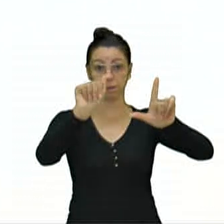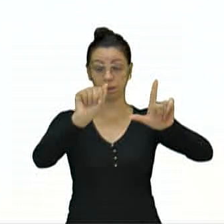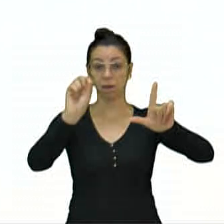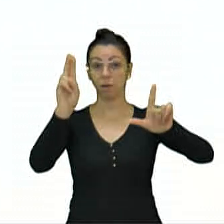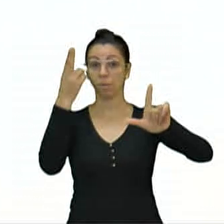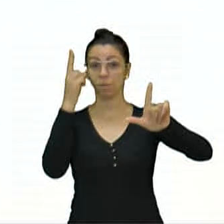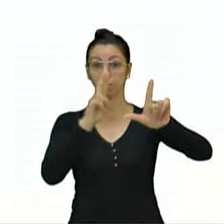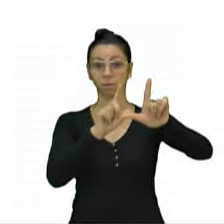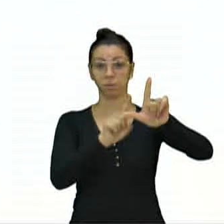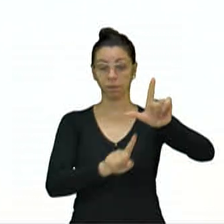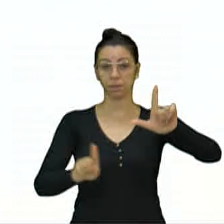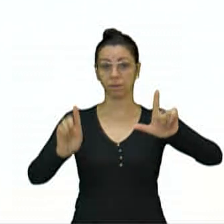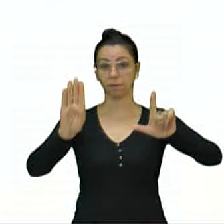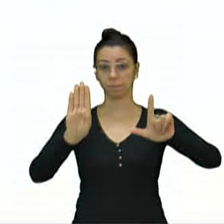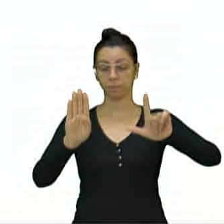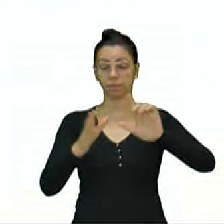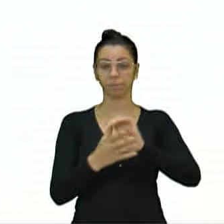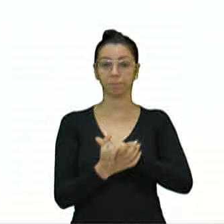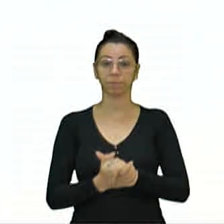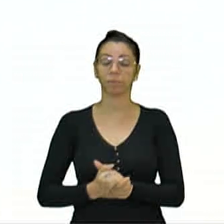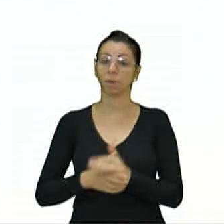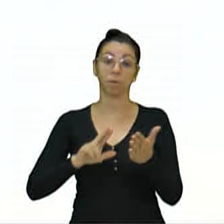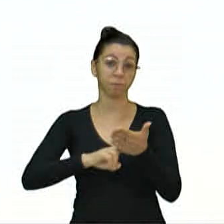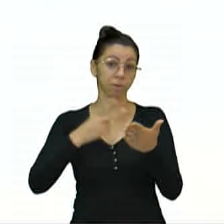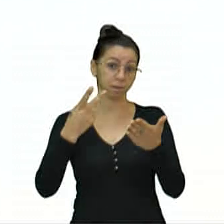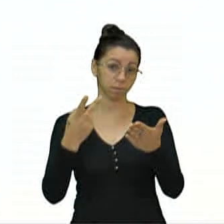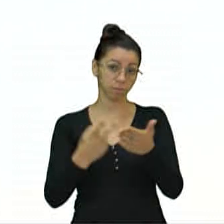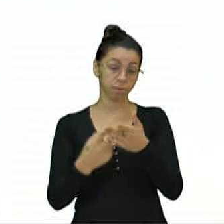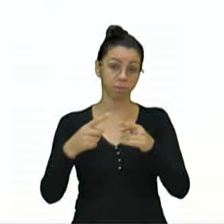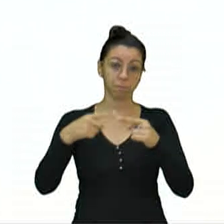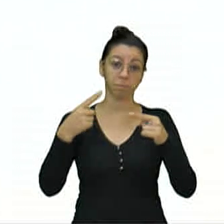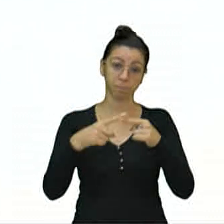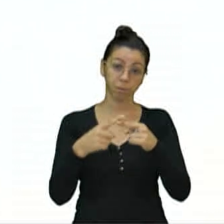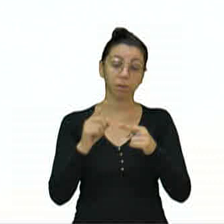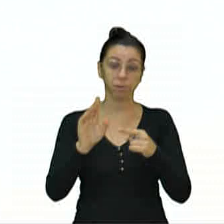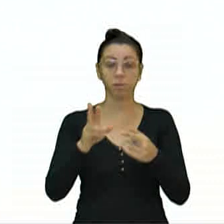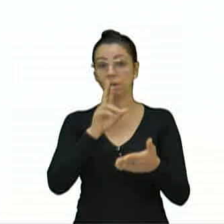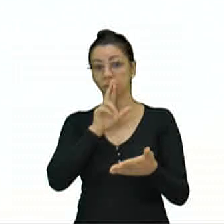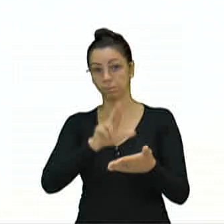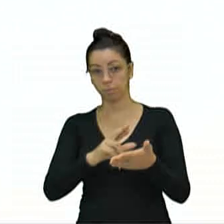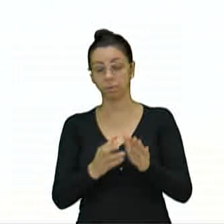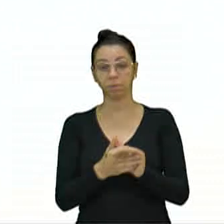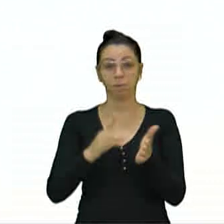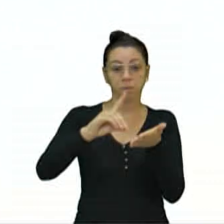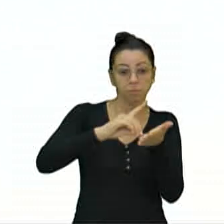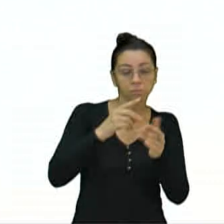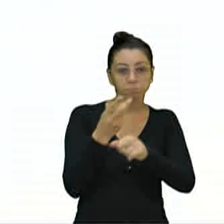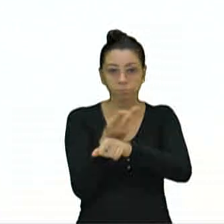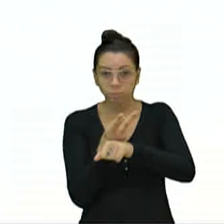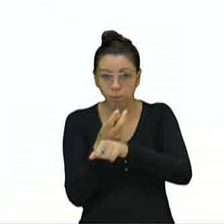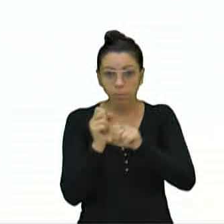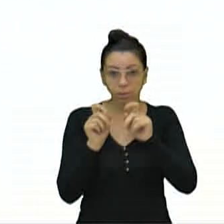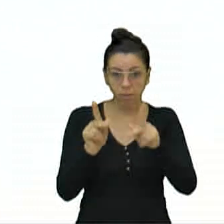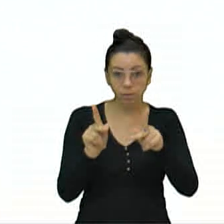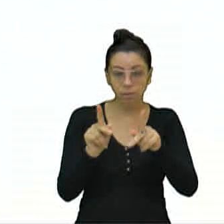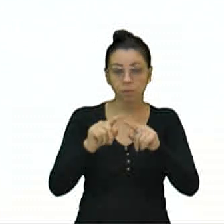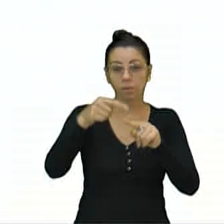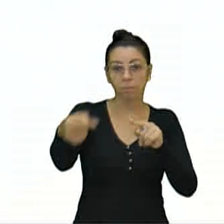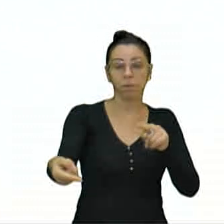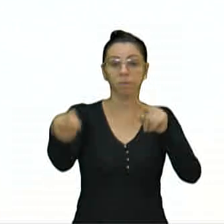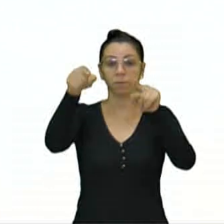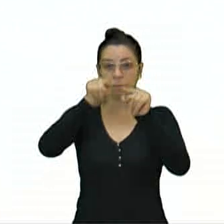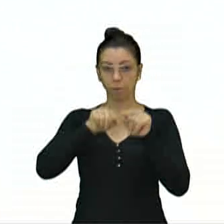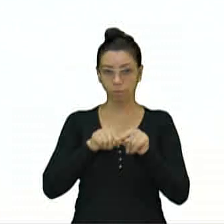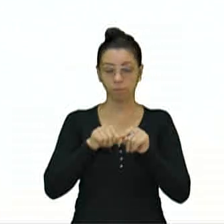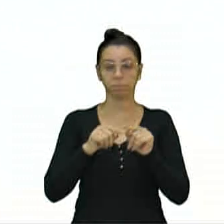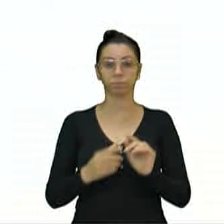pastime activity? A número 4 também eu não vou traduzir nesse momento, senão eu dou a resposta. Pegue um dicionário se preciso for, beleza? Então vamos responder